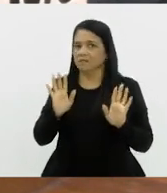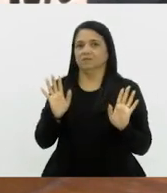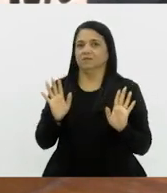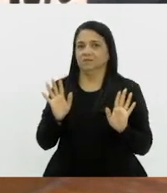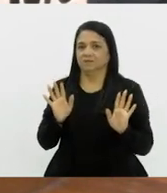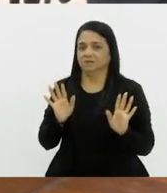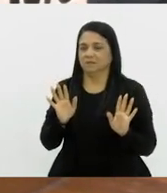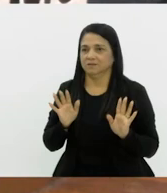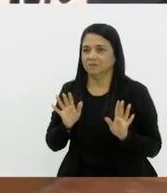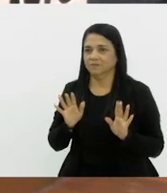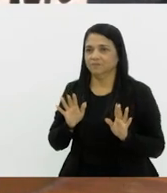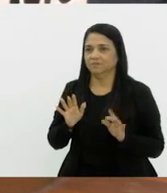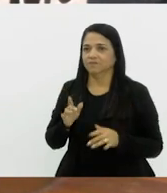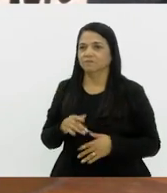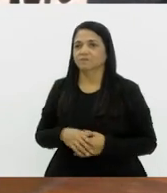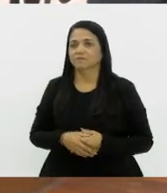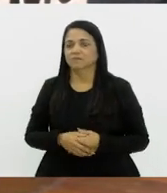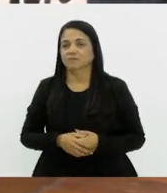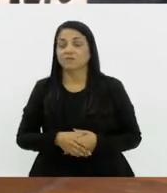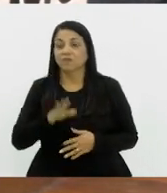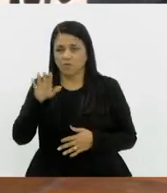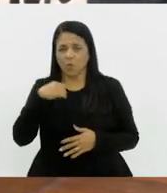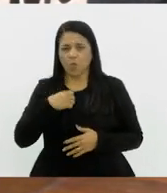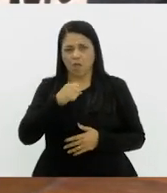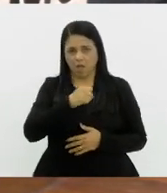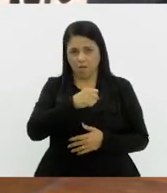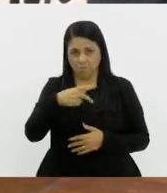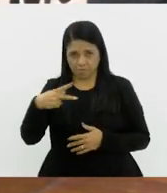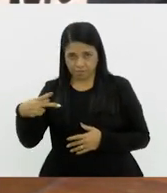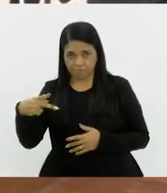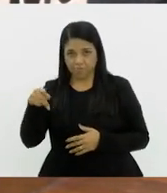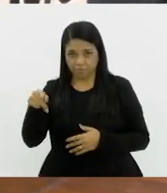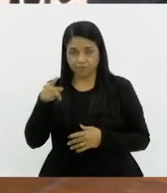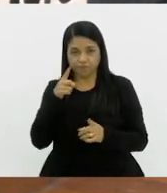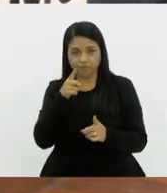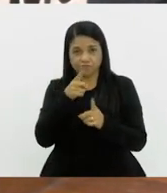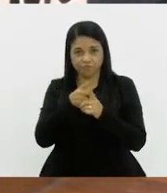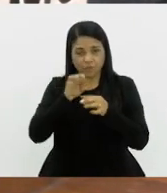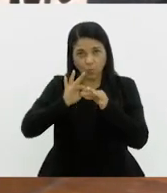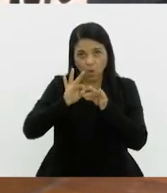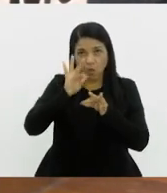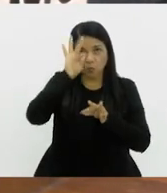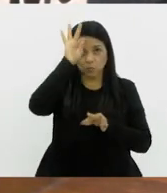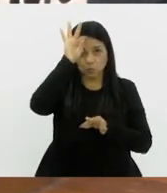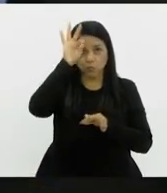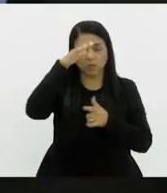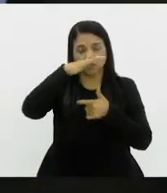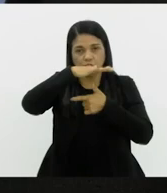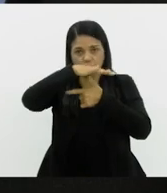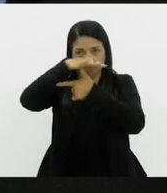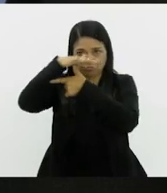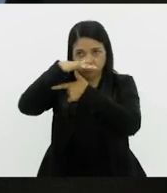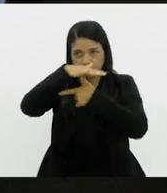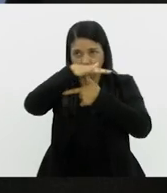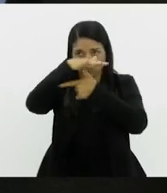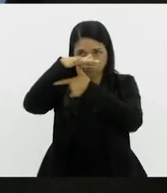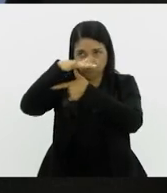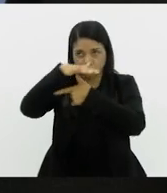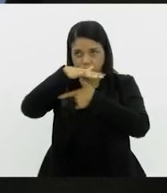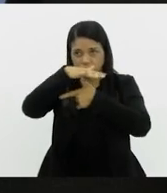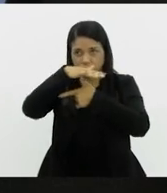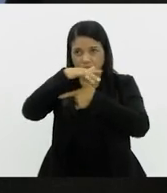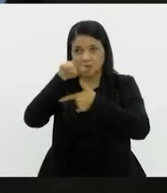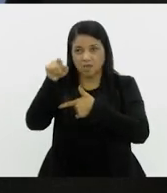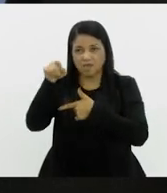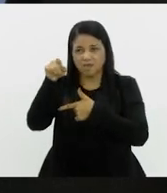passar um minuto só o aplicativo que identifica a altura dos... Esse aplicativo, a aeronáutica... São dois... Qual é? Não,